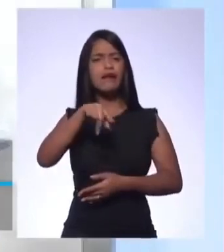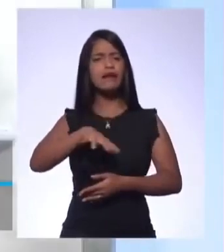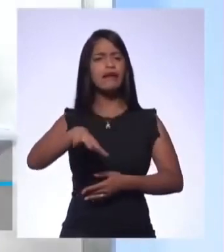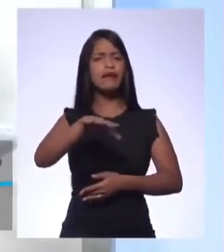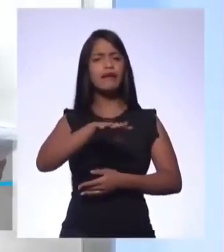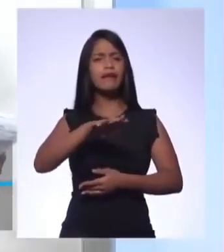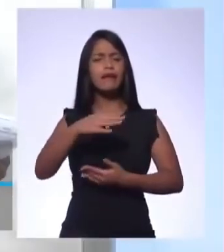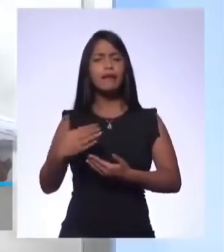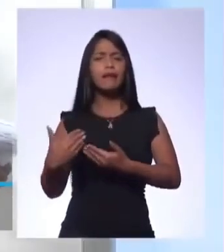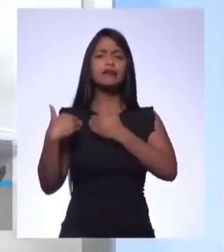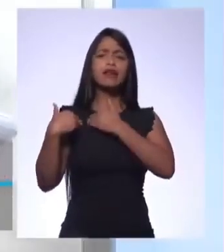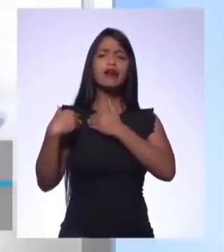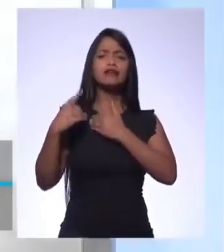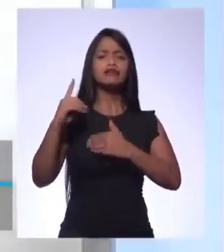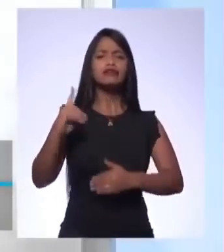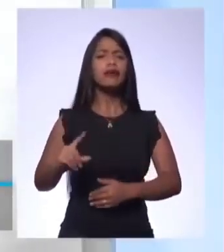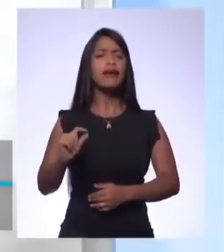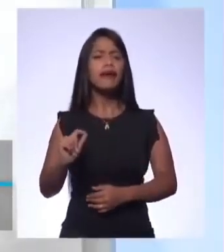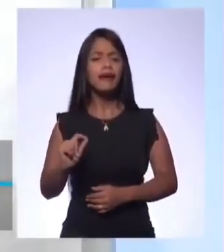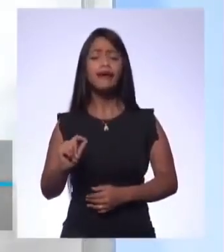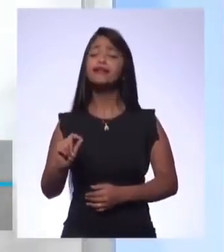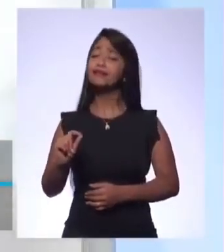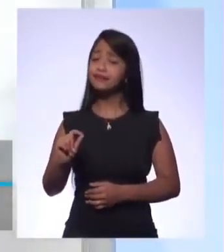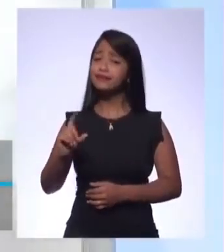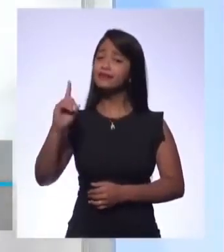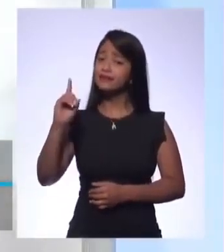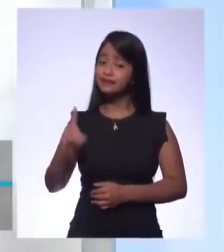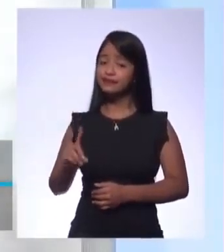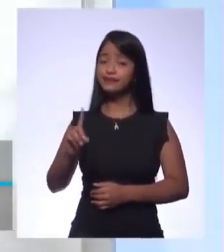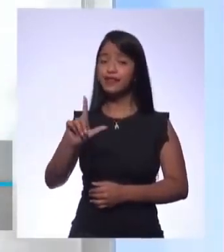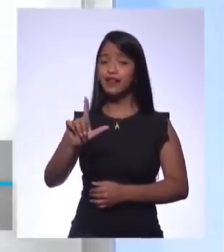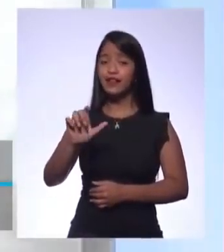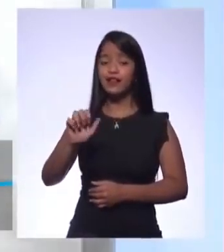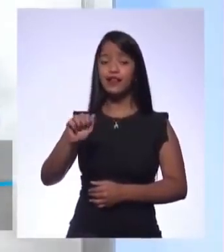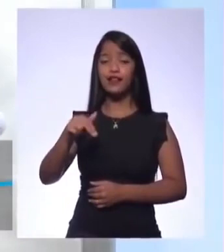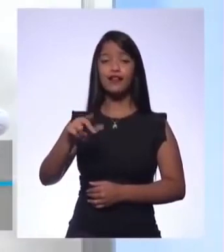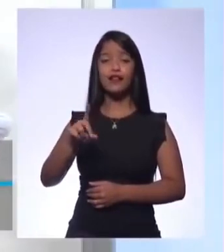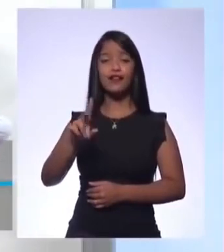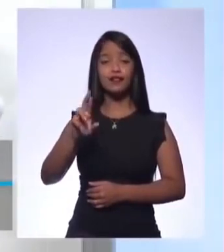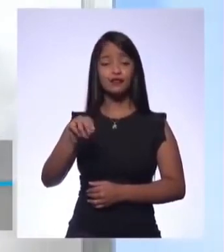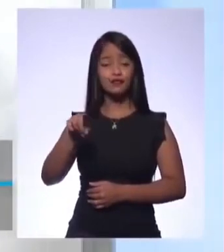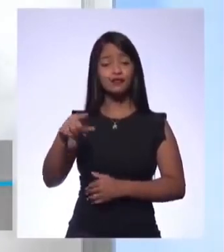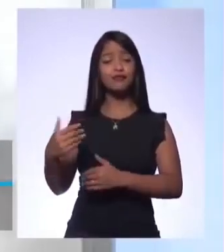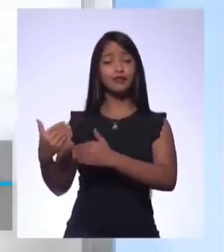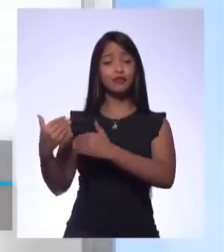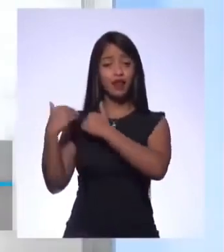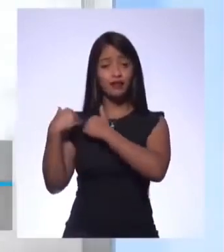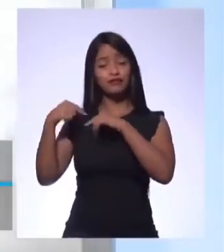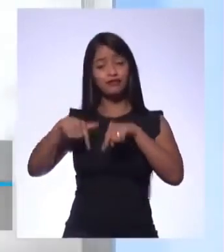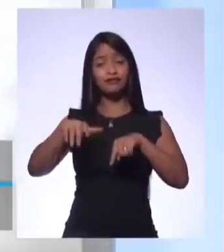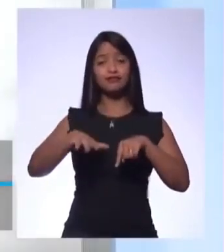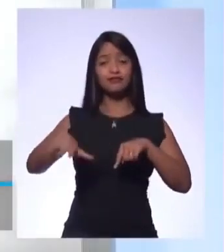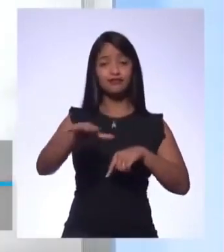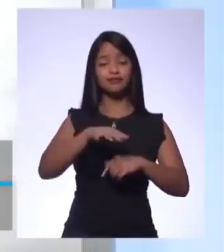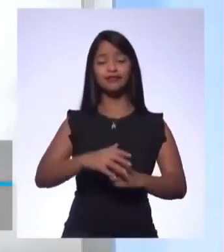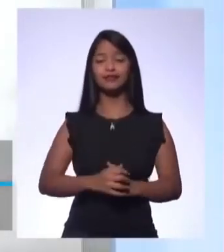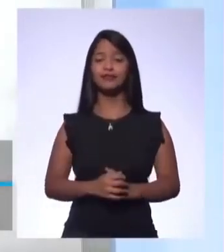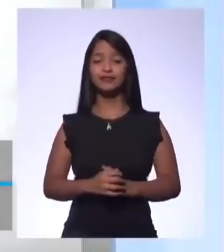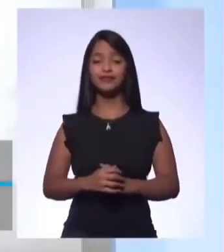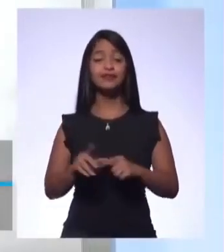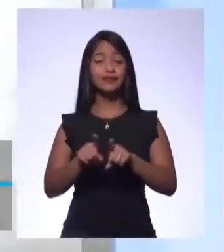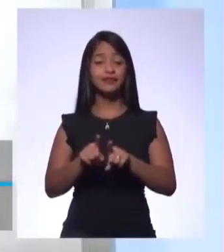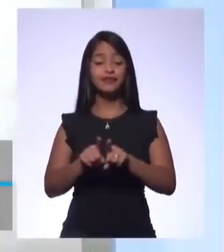quem comanda. Quem comanda aqui é o Leandro, our principal, o nosso diretor, ok? A Ana